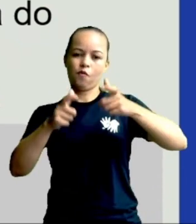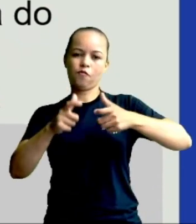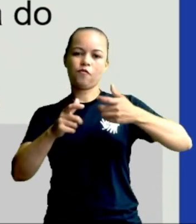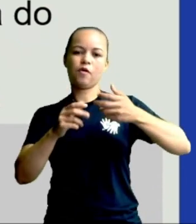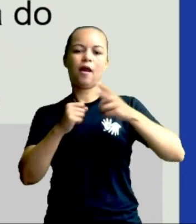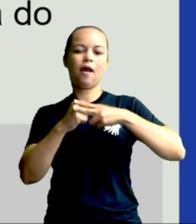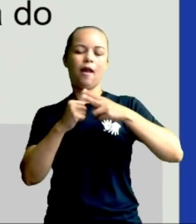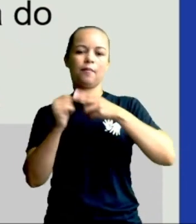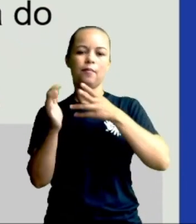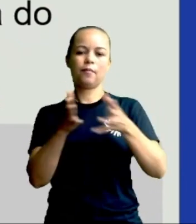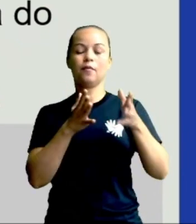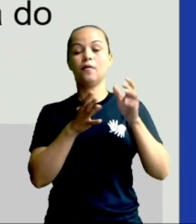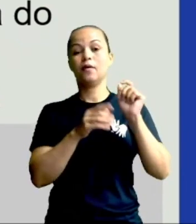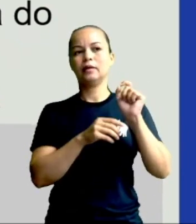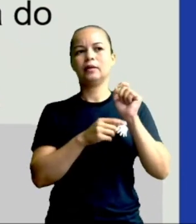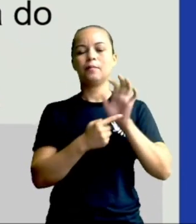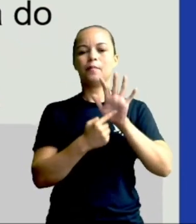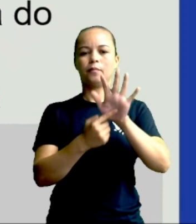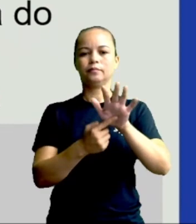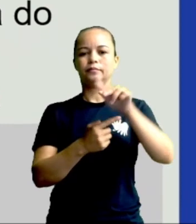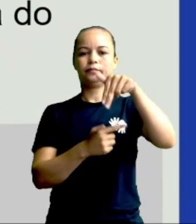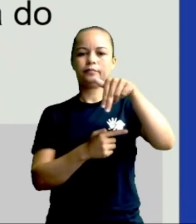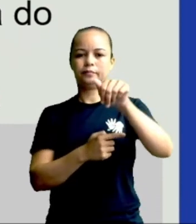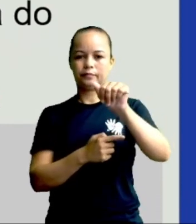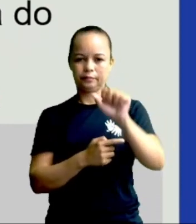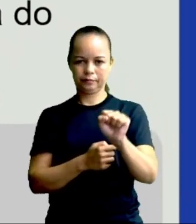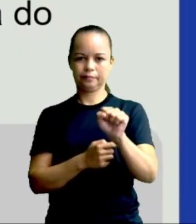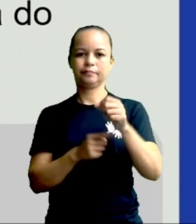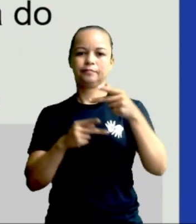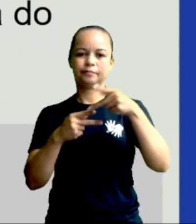aparece acompanhado da preposição nas